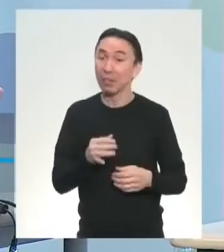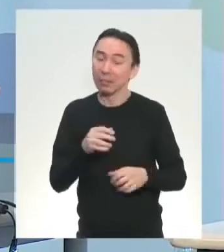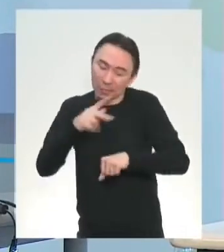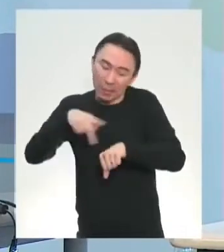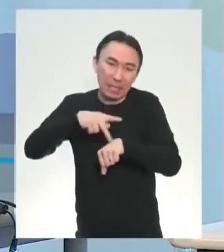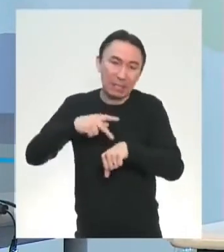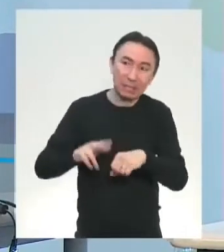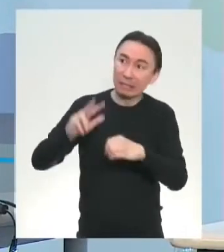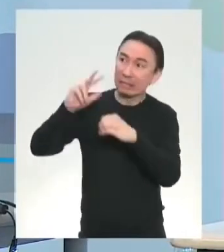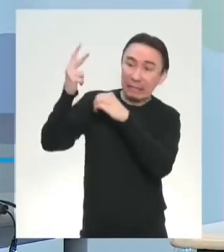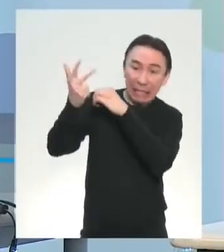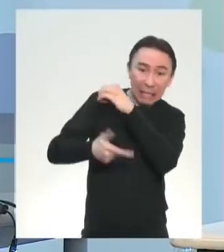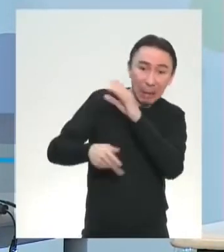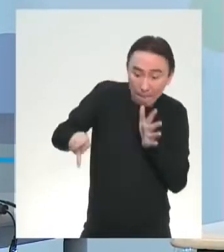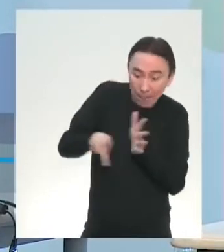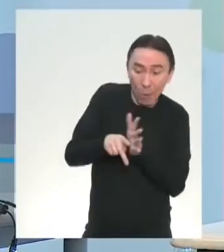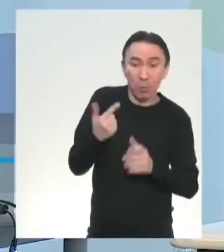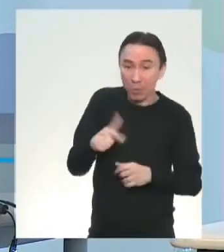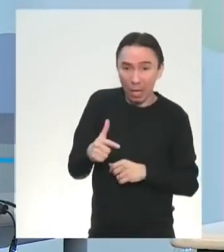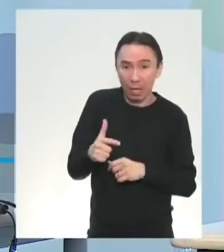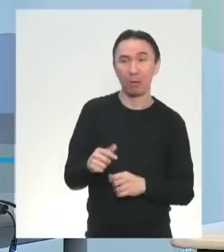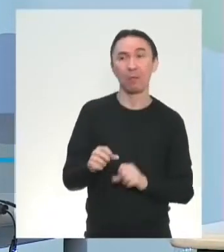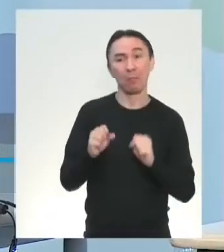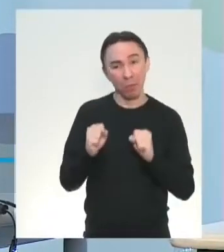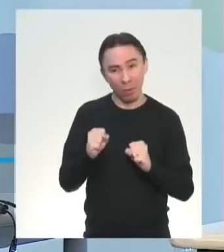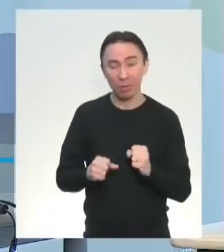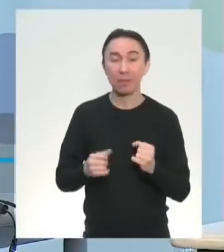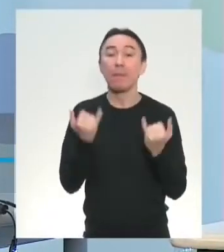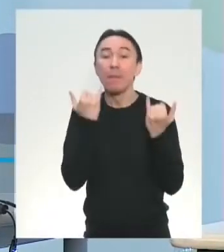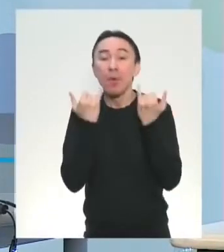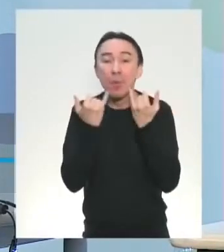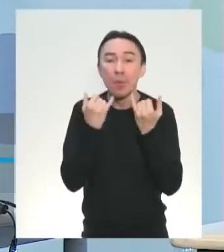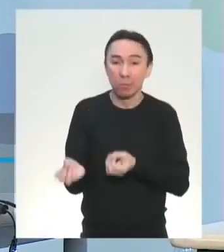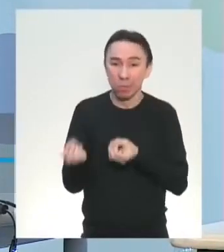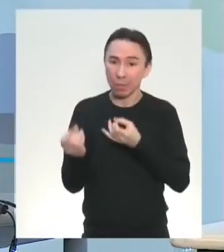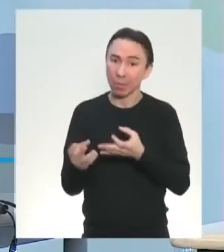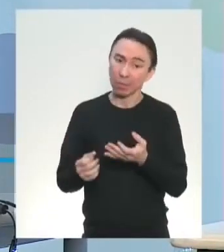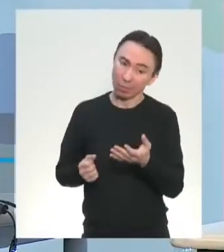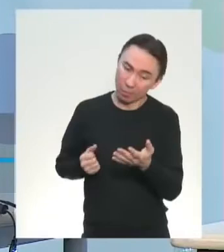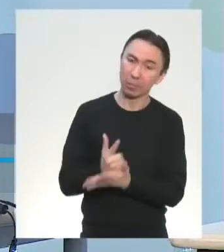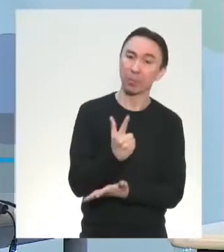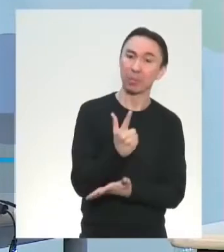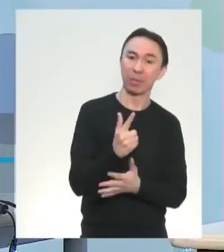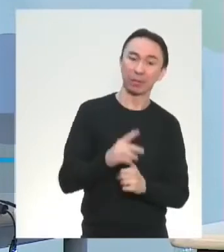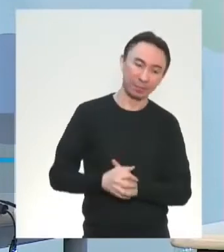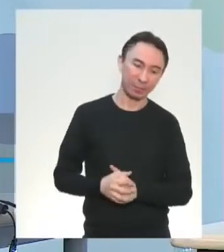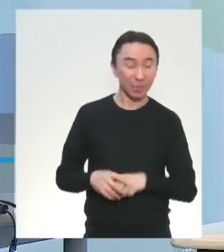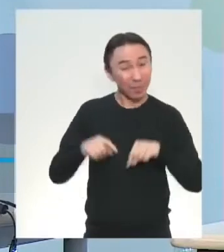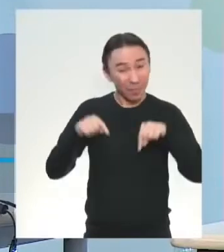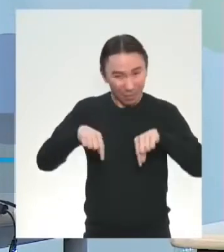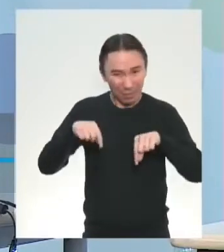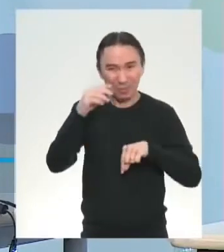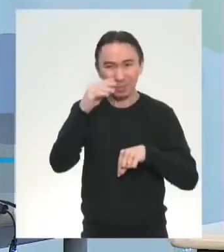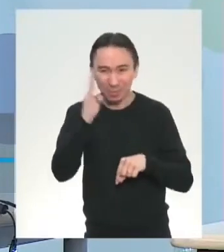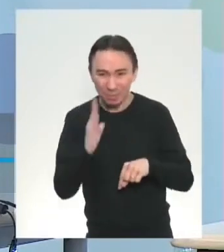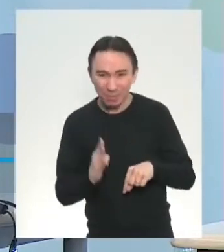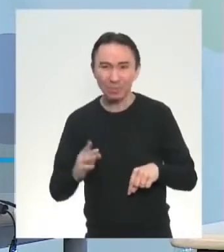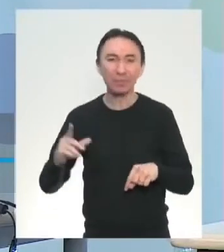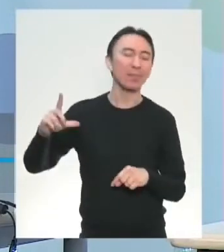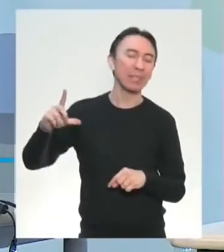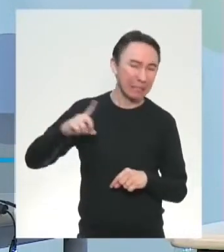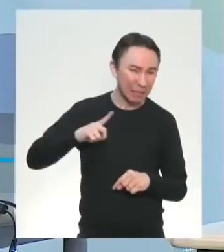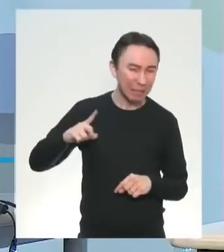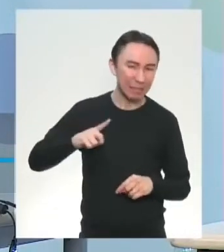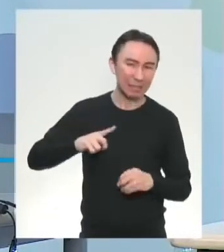dos países que detêm, né, esse processo aí. O Brasil tem satélites, né, mas mesmo com o